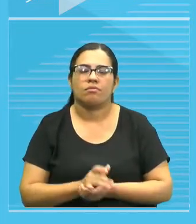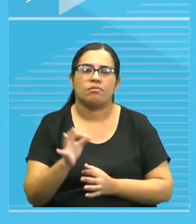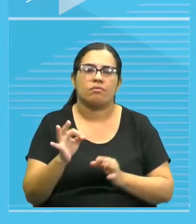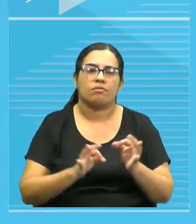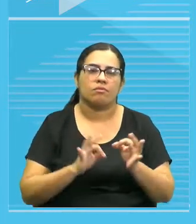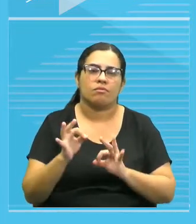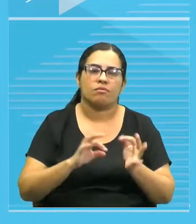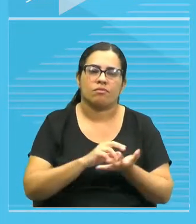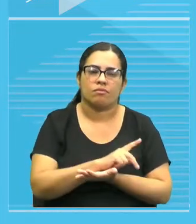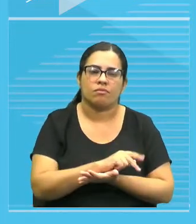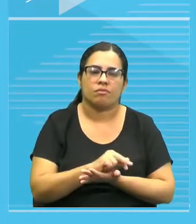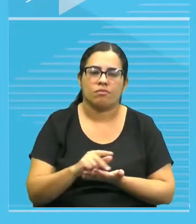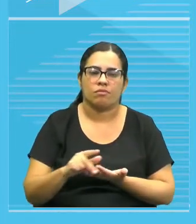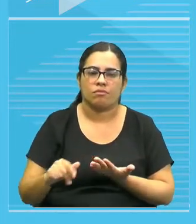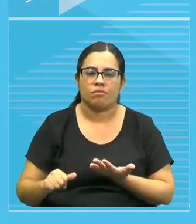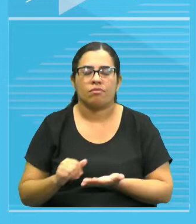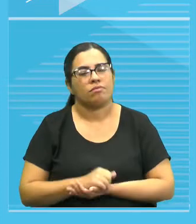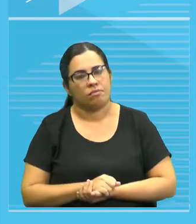planejamento,